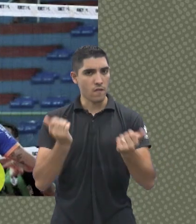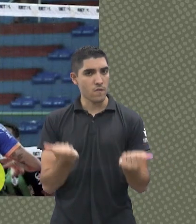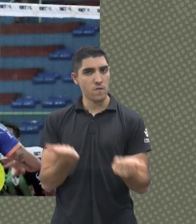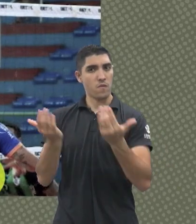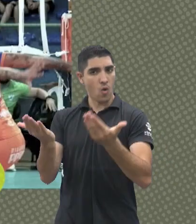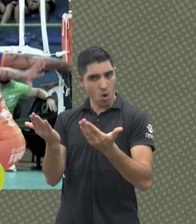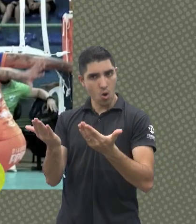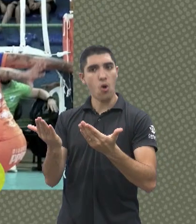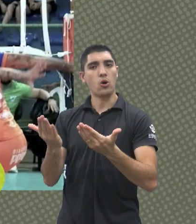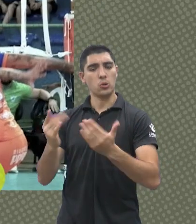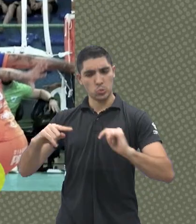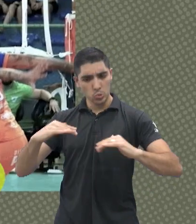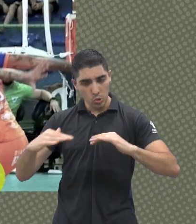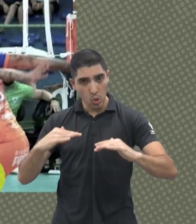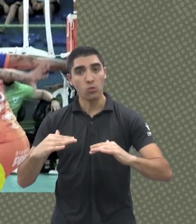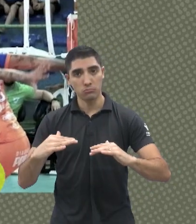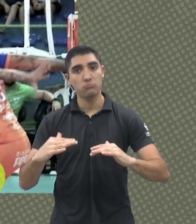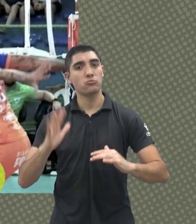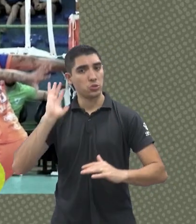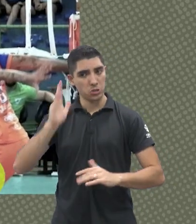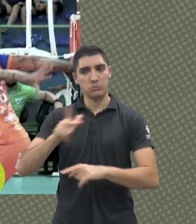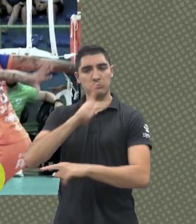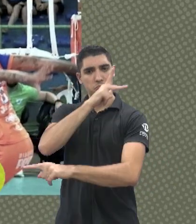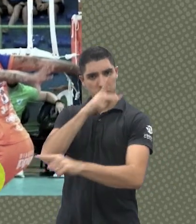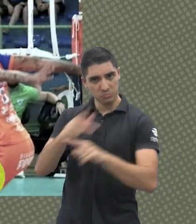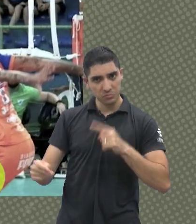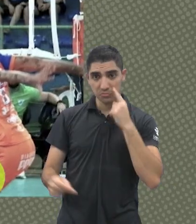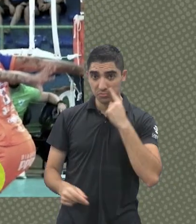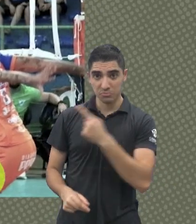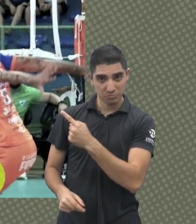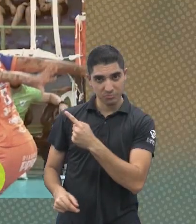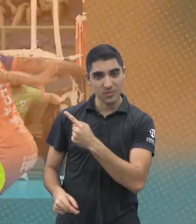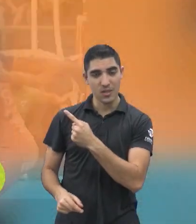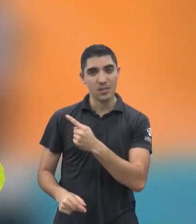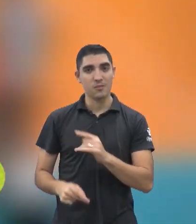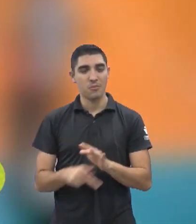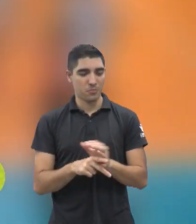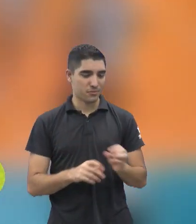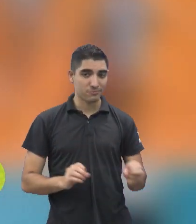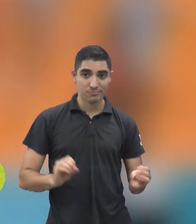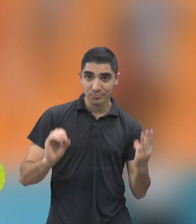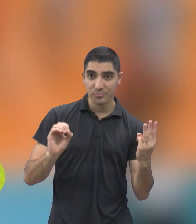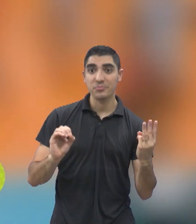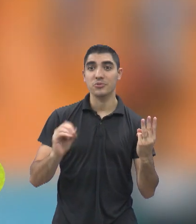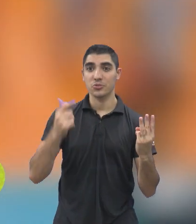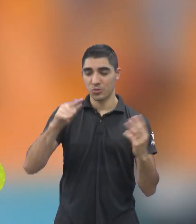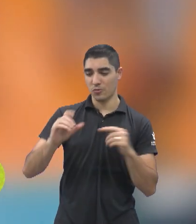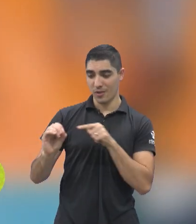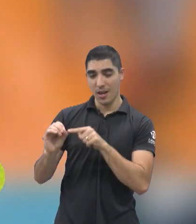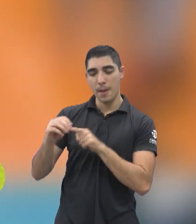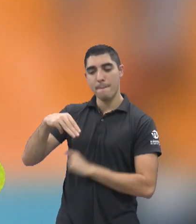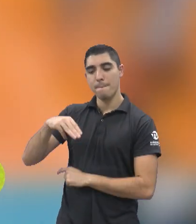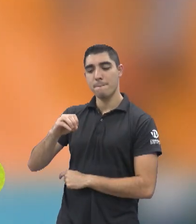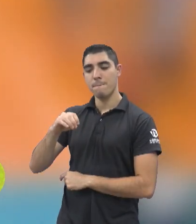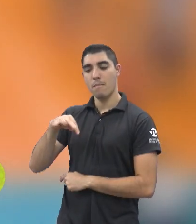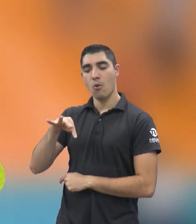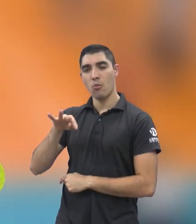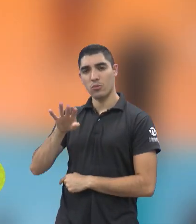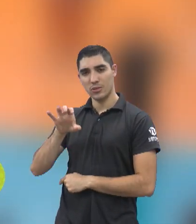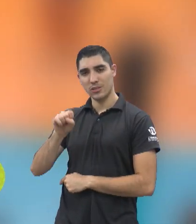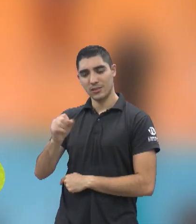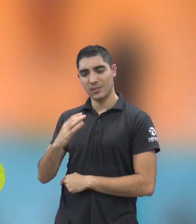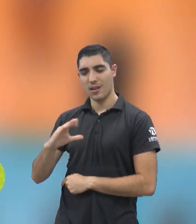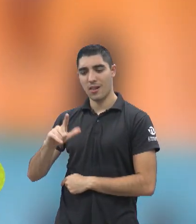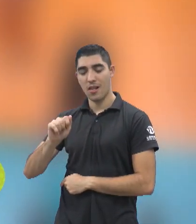boa fase ao vencer o Montes Claros por 3-0. E naquela ocasião já estávamos no final do mês de janeiro e